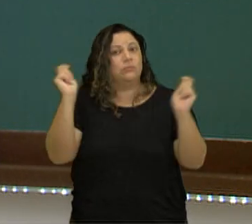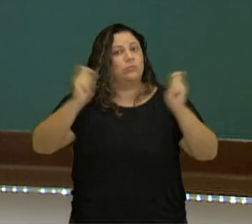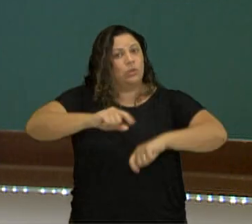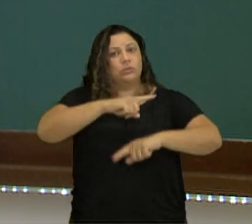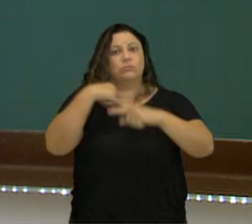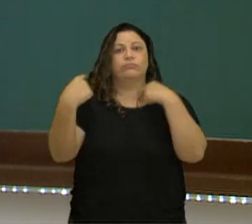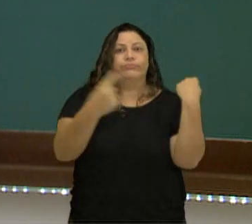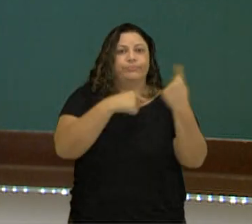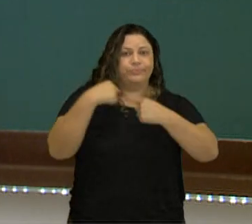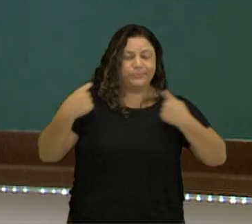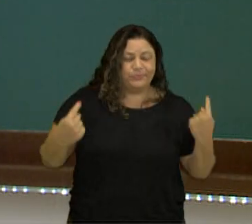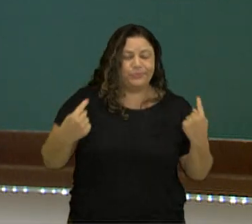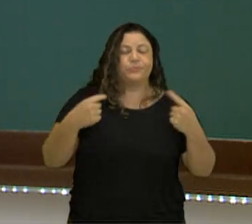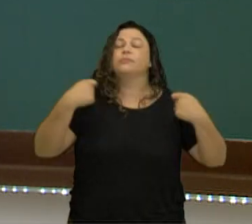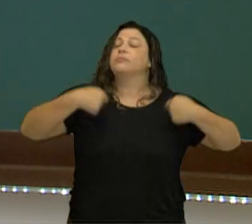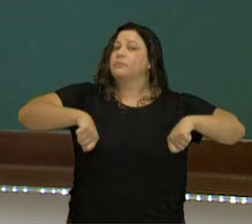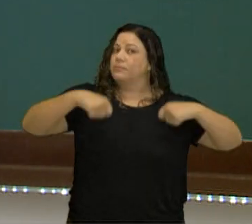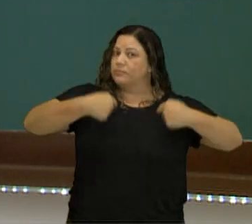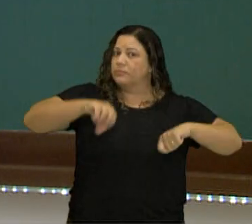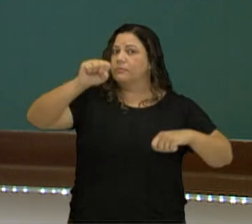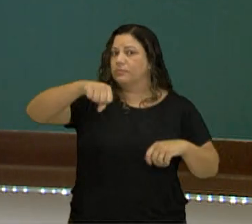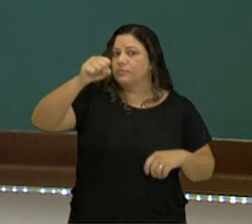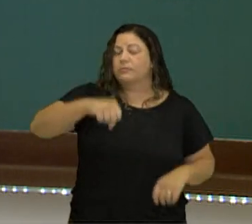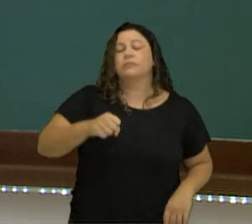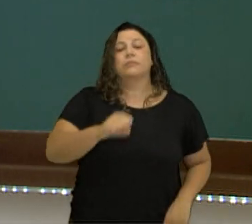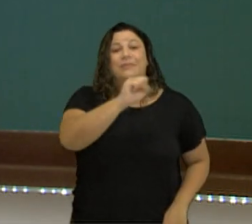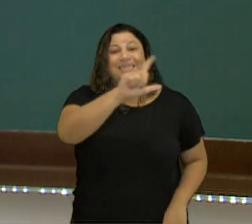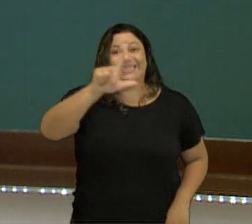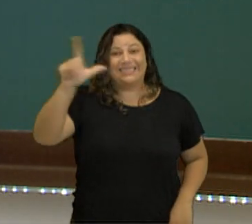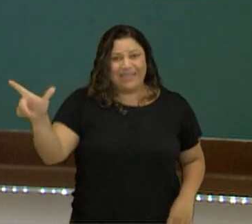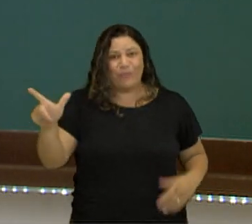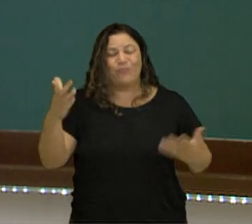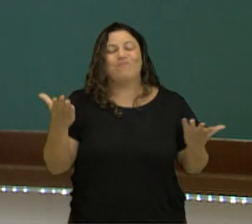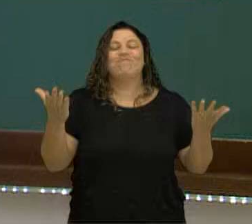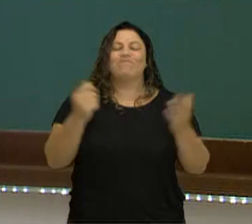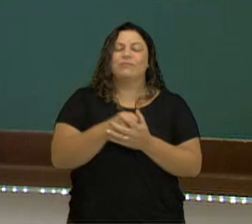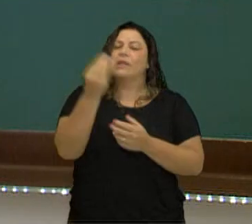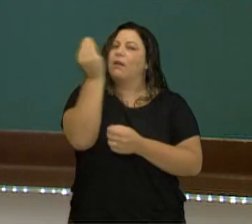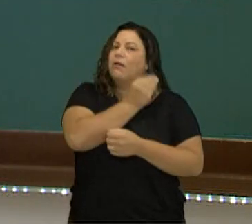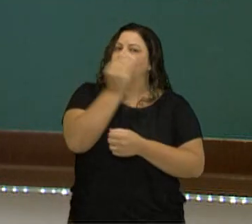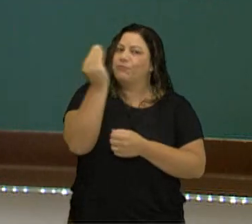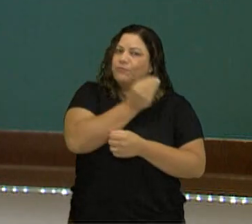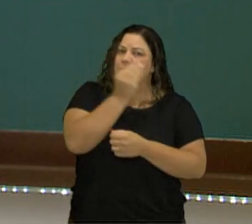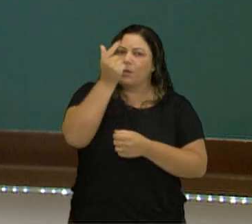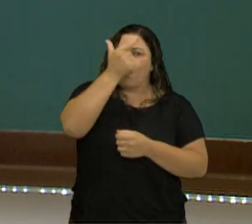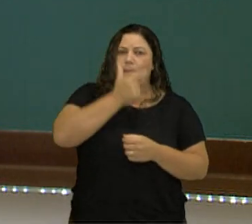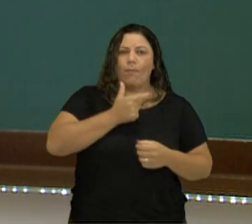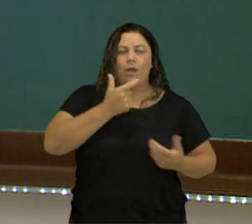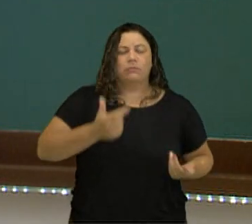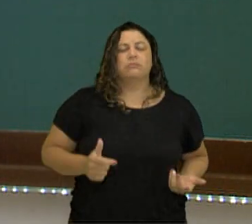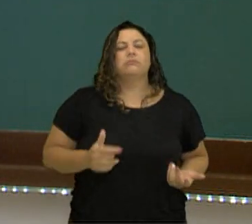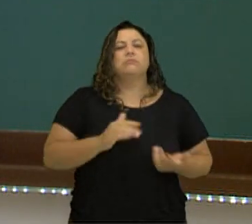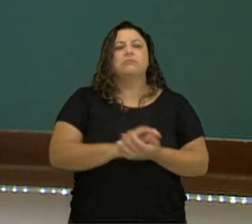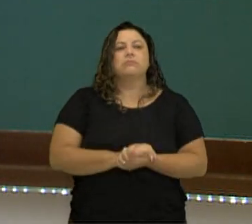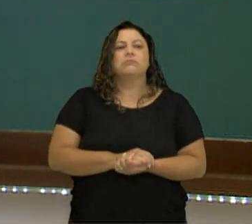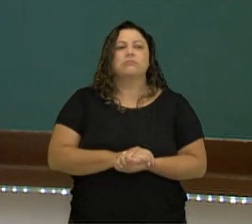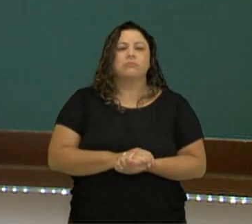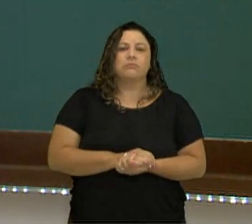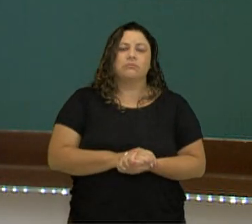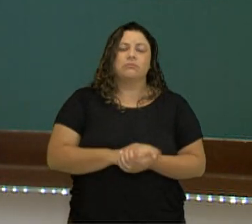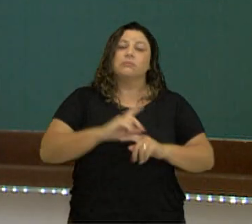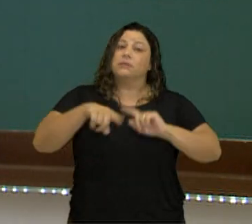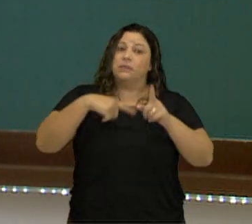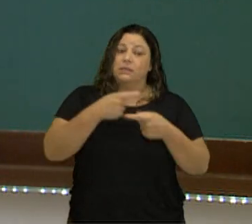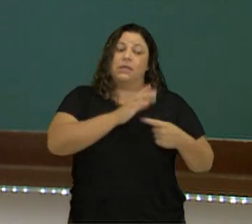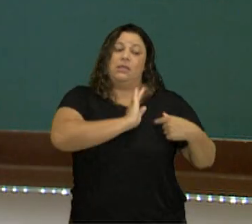ingerir sódio? Sim. Se não ingerirmos sódio, nós ficaremos fracos, apáticos, né? E temos